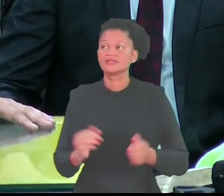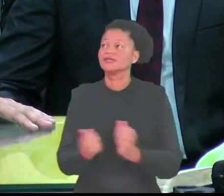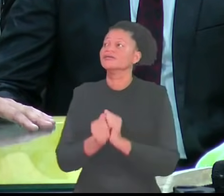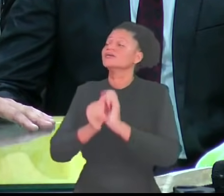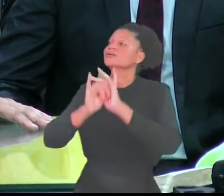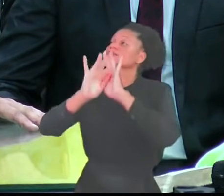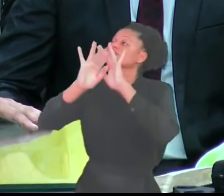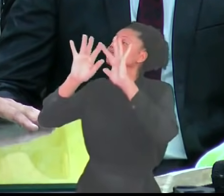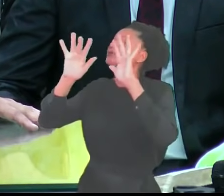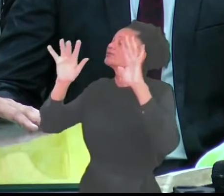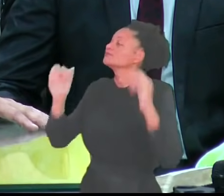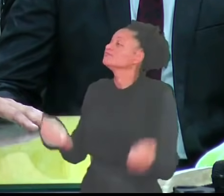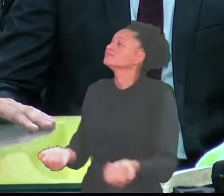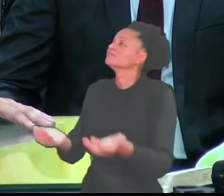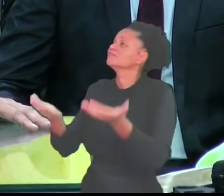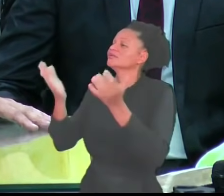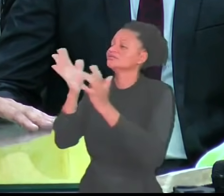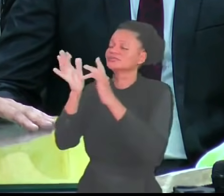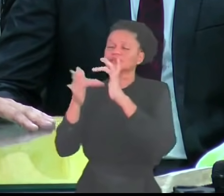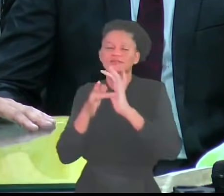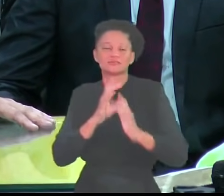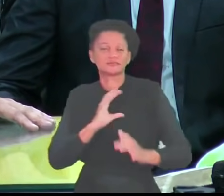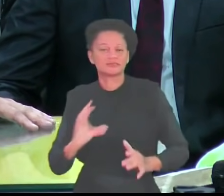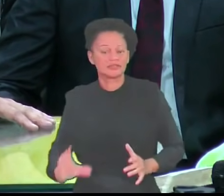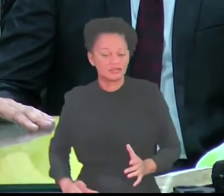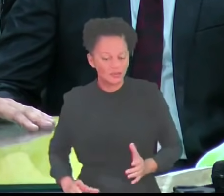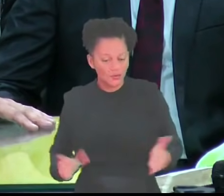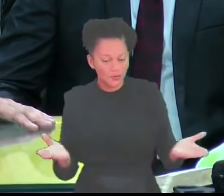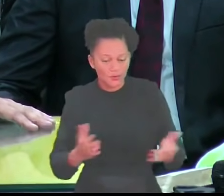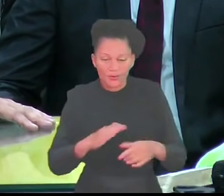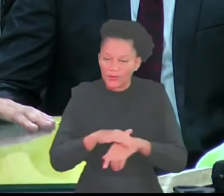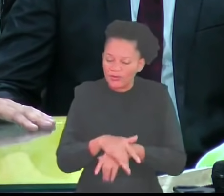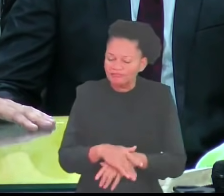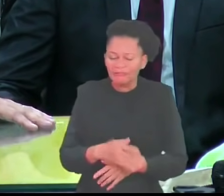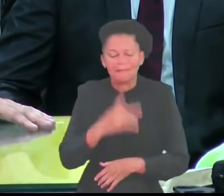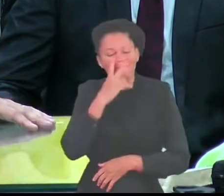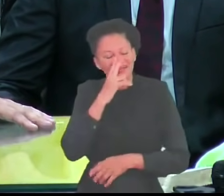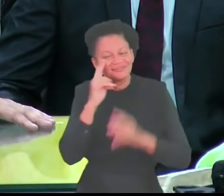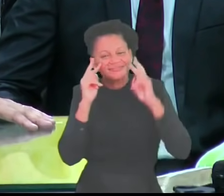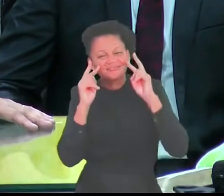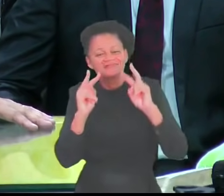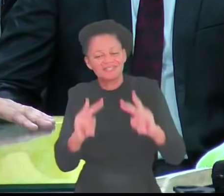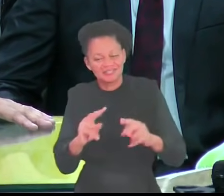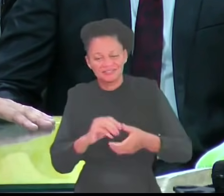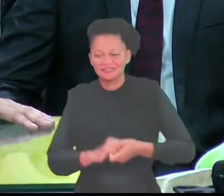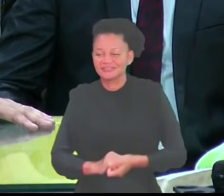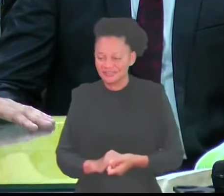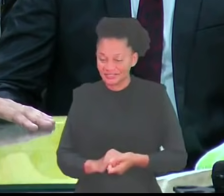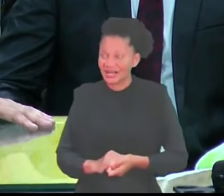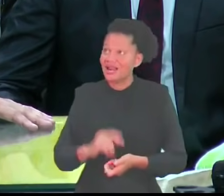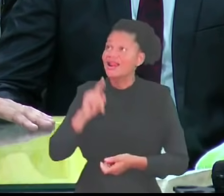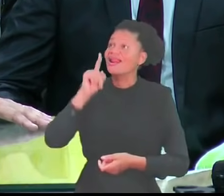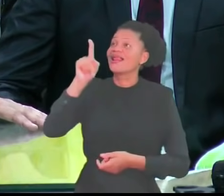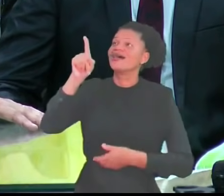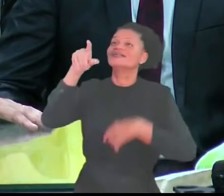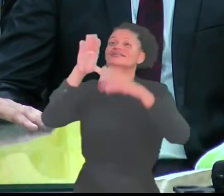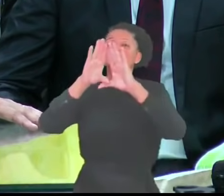Glória seja dada a Cristo Jesus nessa noite. Irmão, parece que eu estou vendo Jeová lá do céu